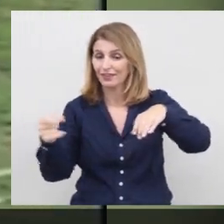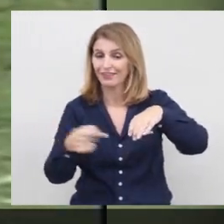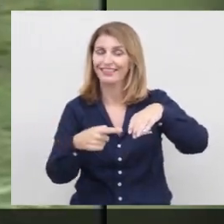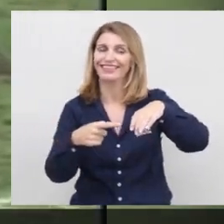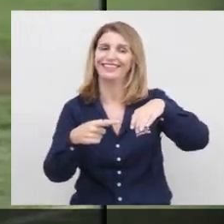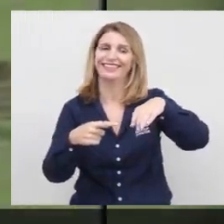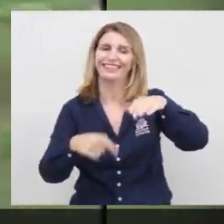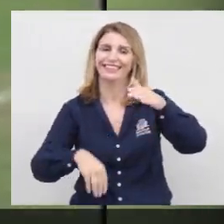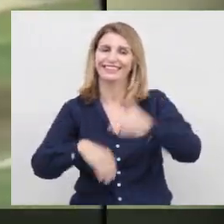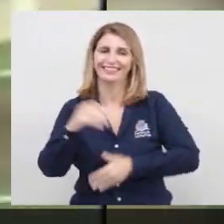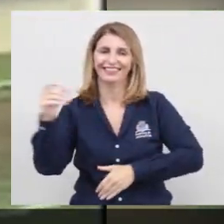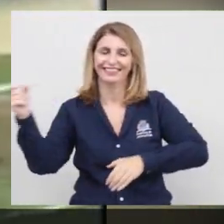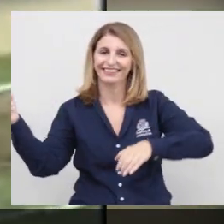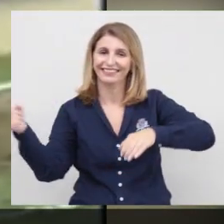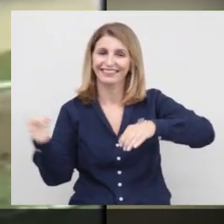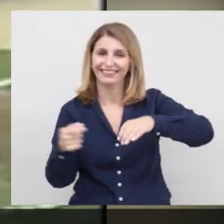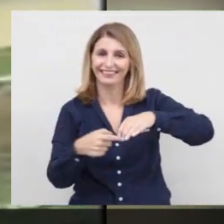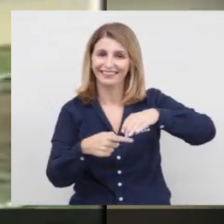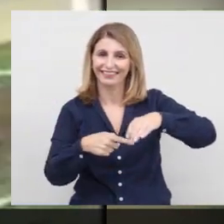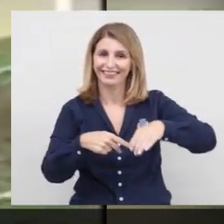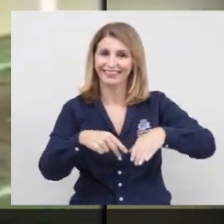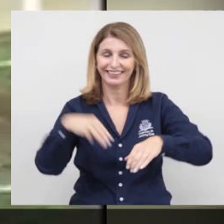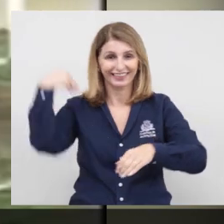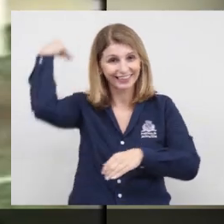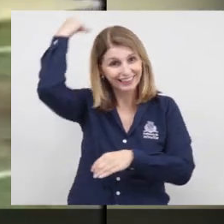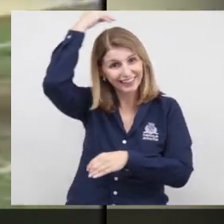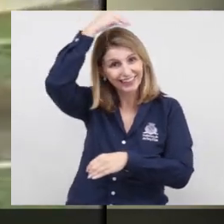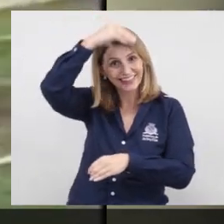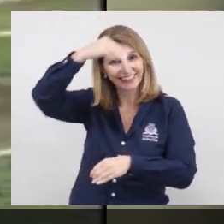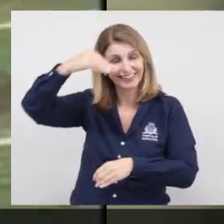Joinville bateu na Bela